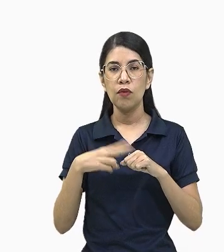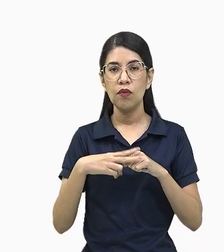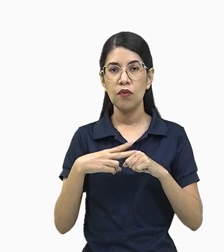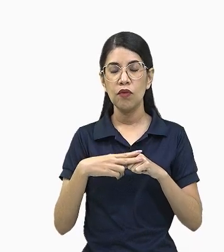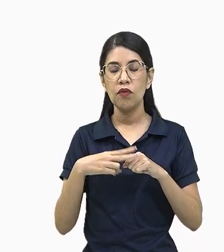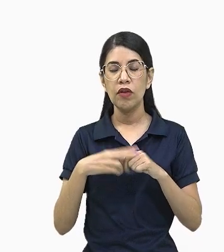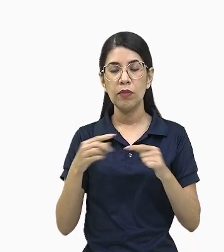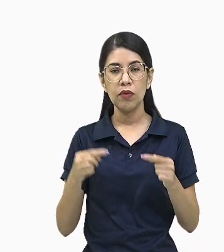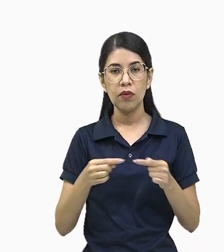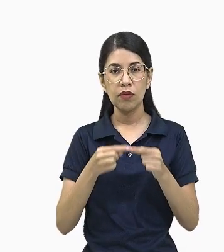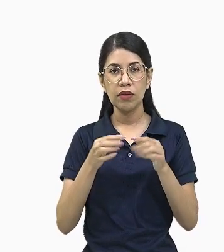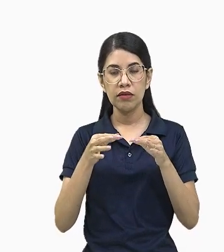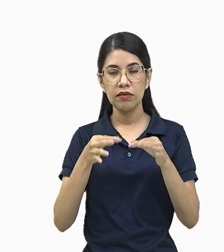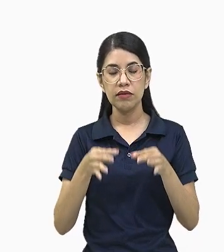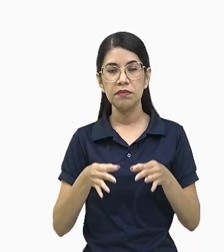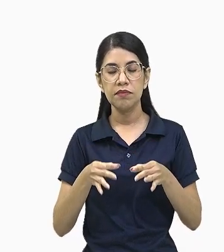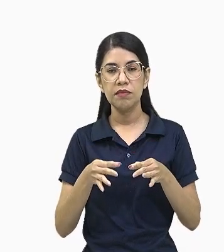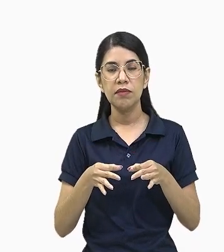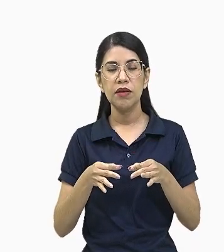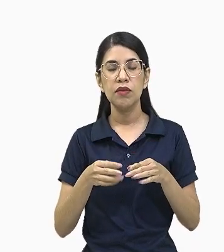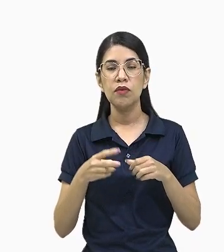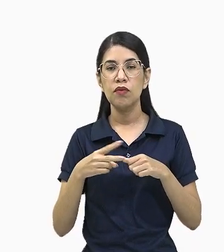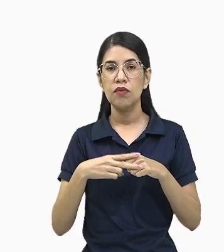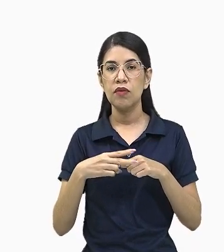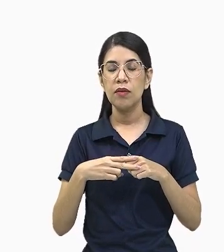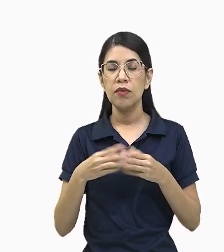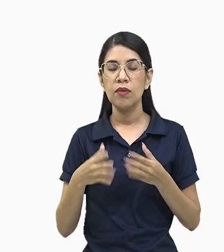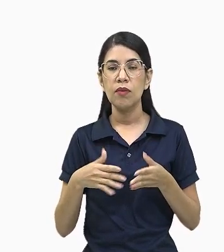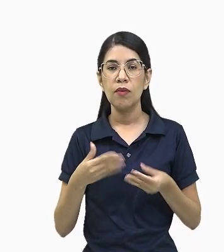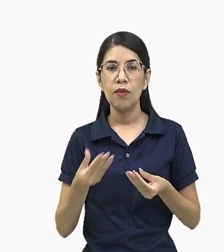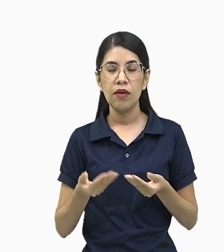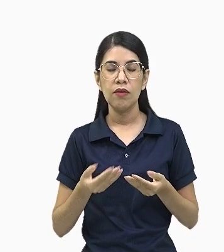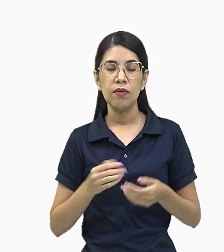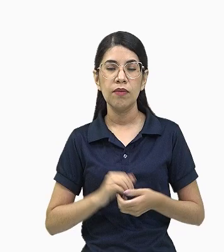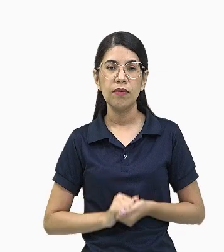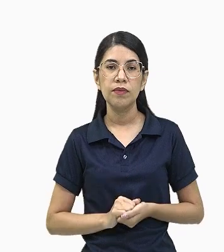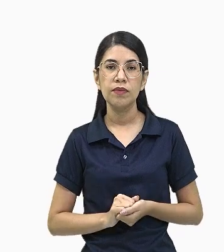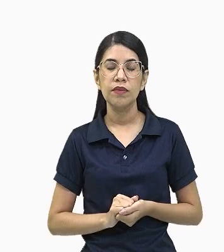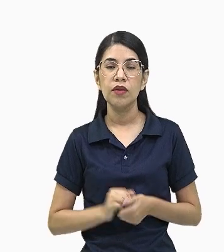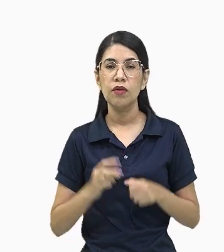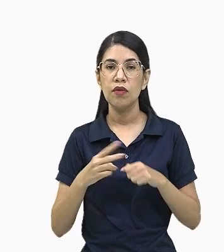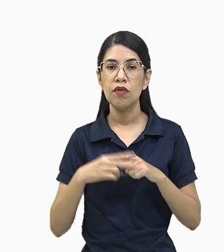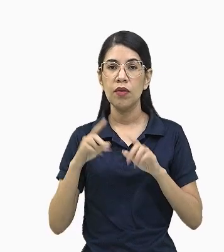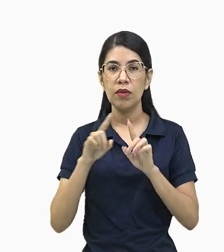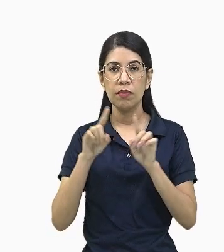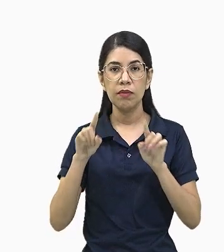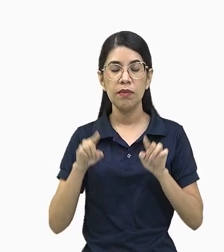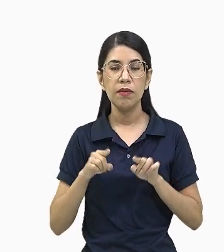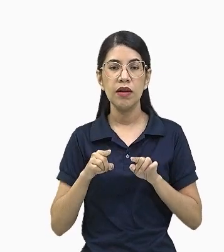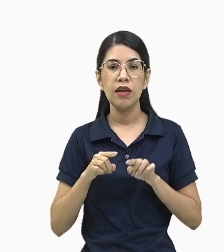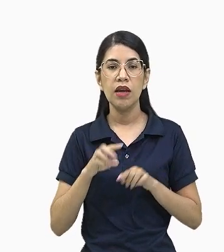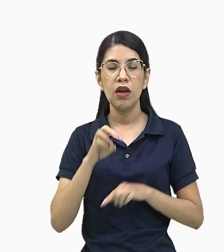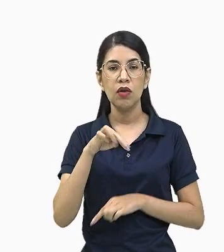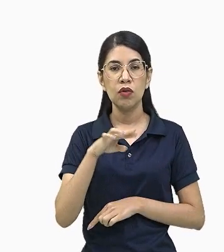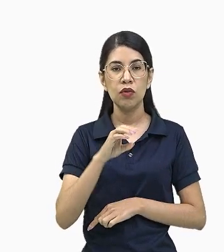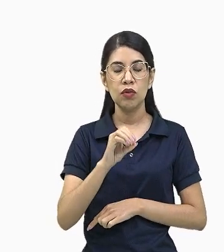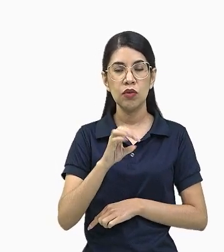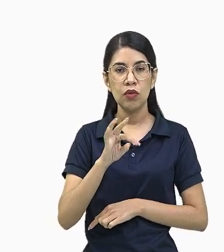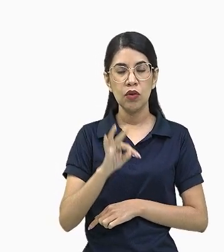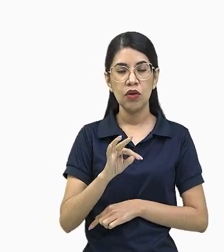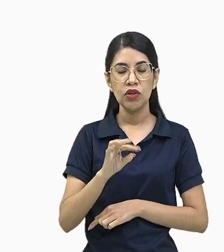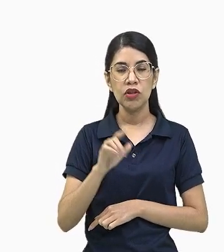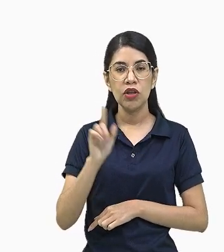Com a forma negativa correta do verbo. Então, ele está colocando o verbo em parênteses ali, né? O not go, indicando que